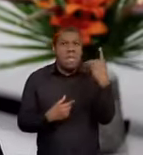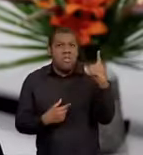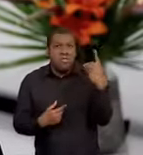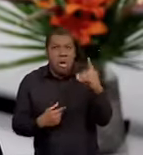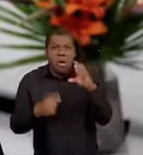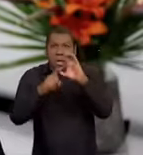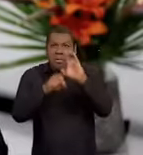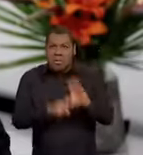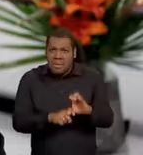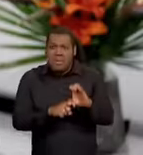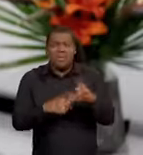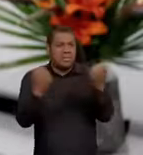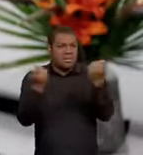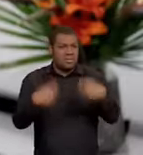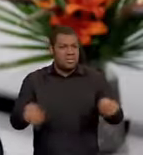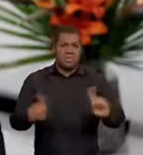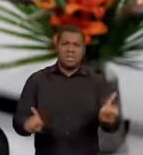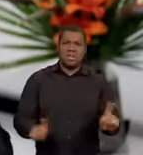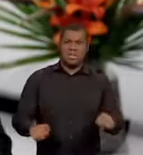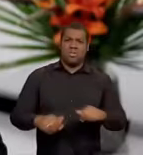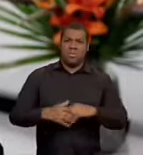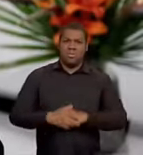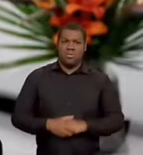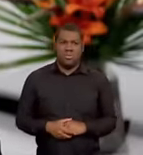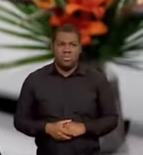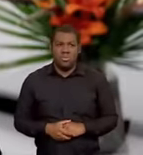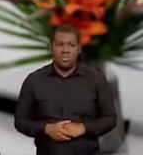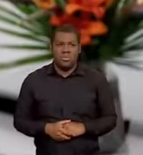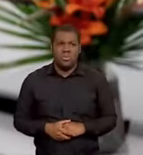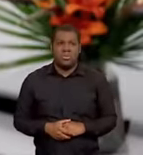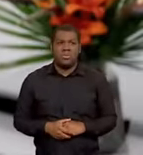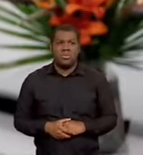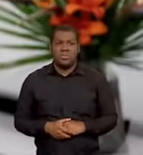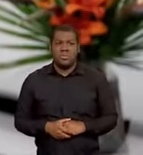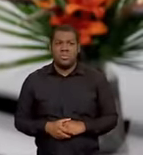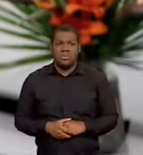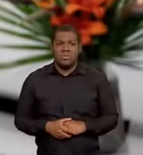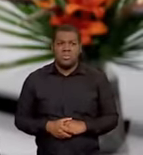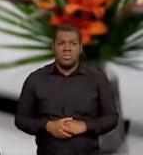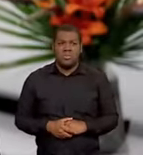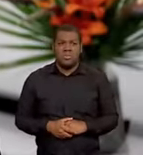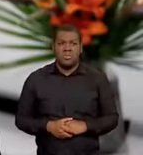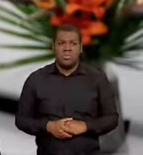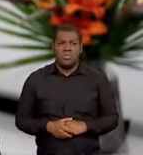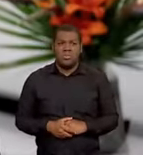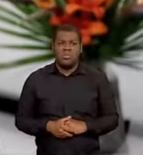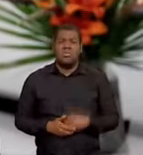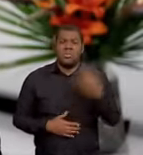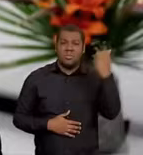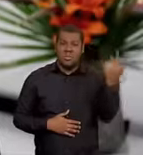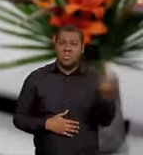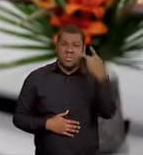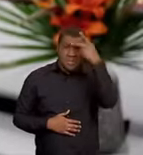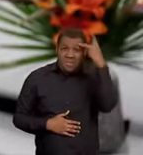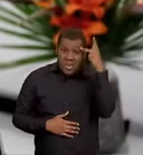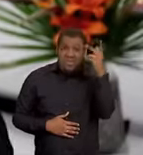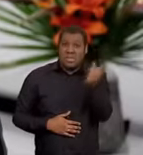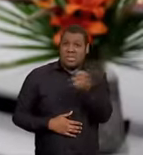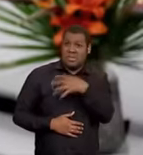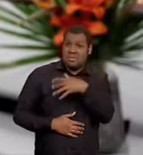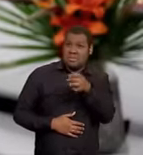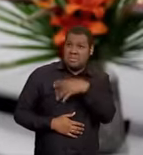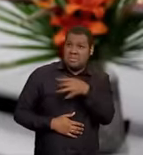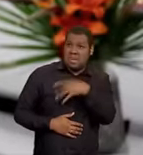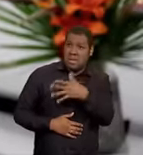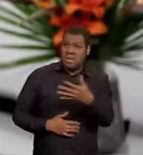as pessoas têm medo, as pessoas se assustam, as pessoas não querem. Colocar uma moeda, sabe, de negócio entre o Brasil